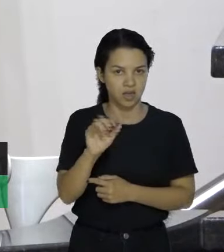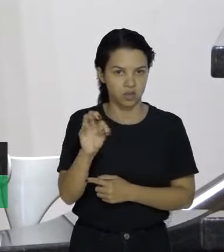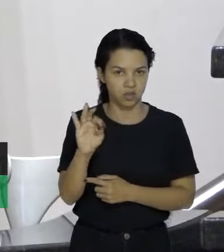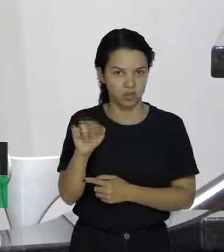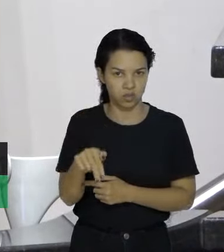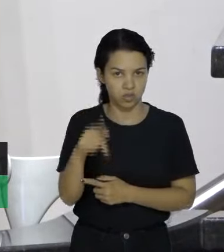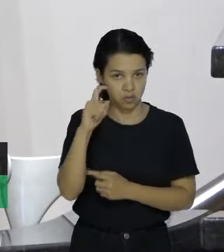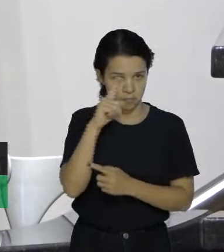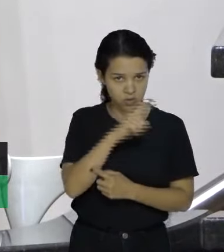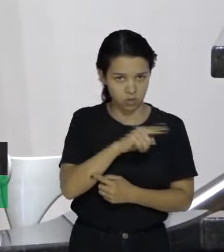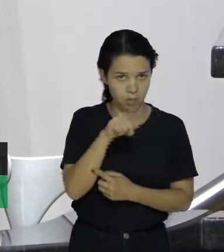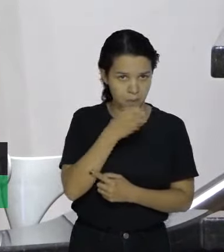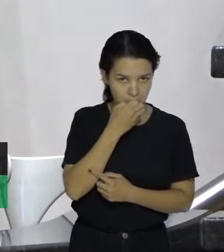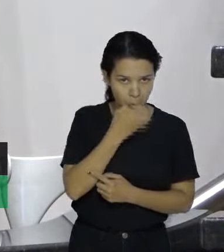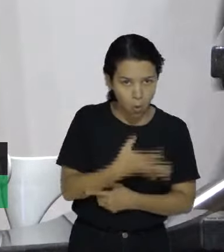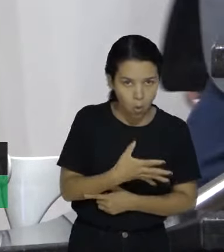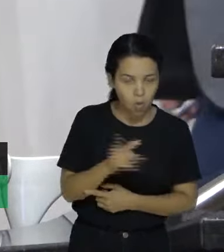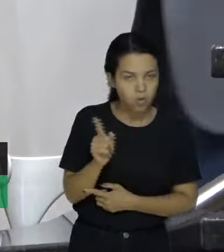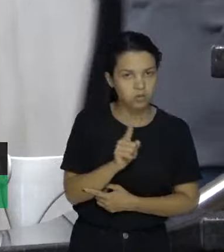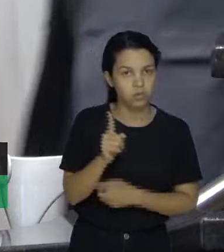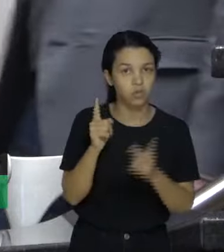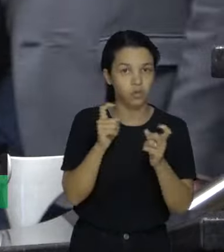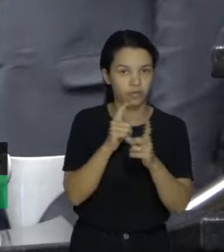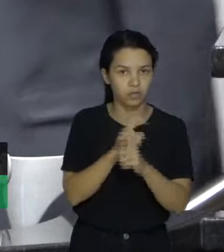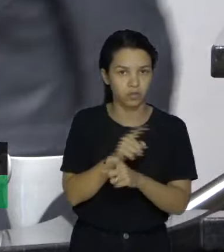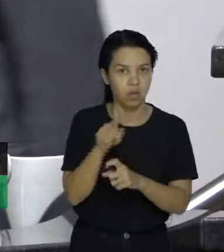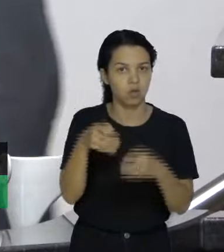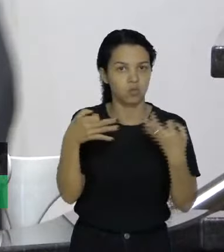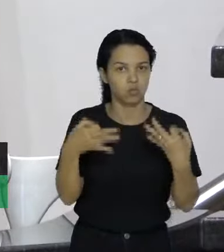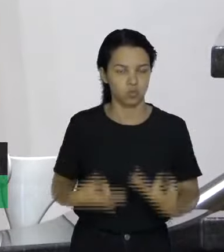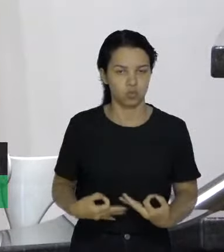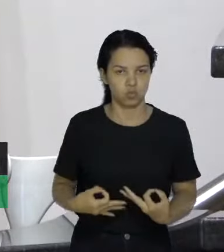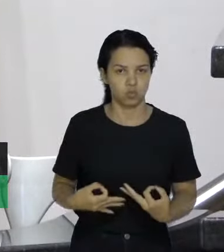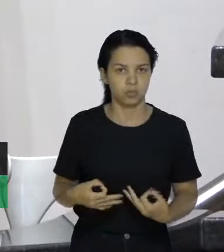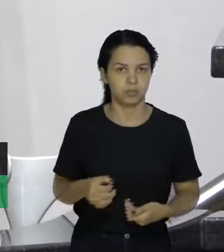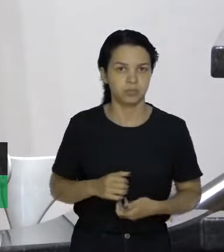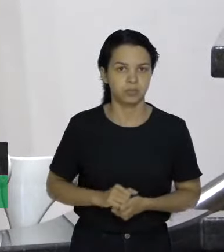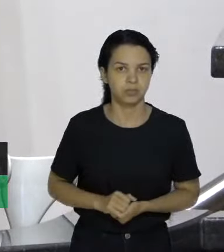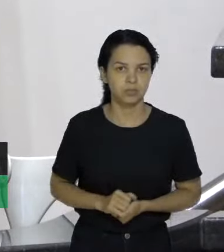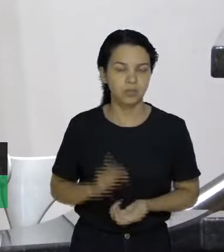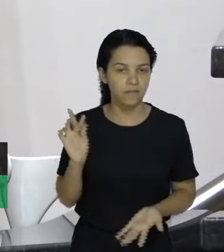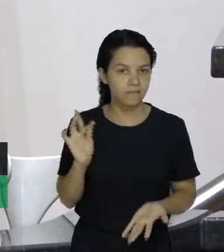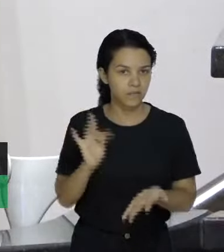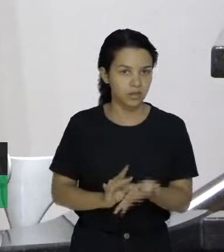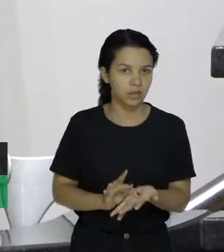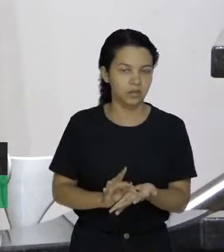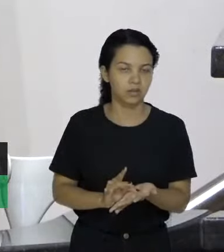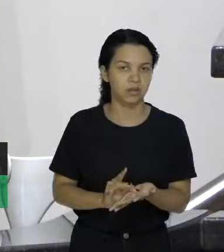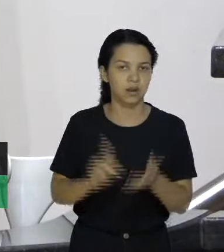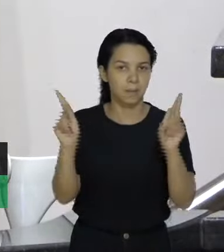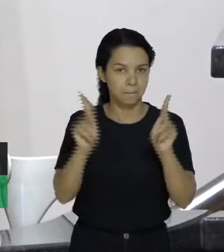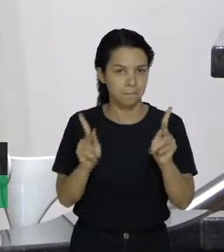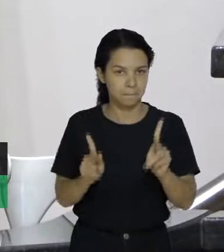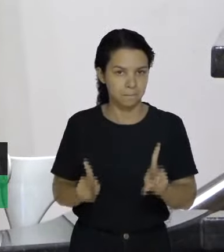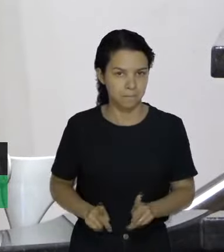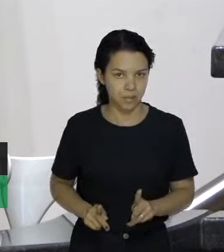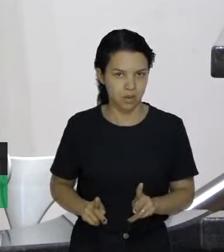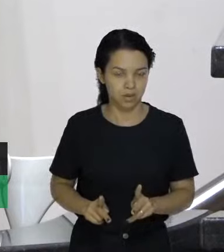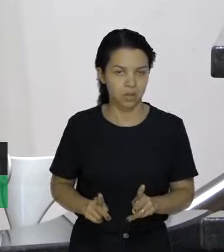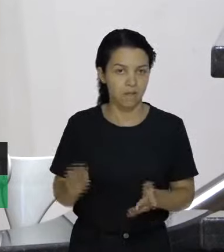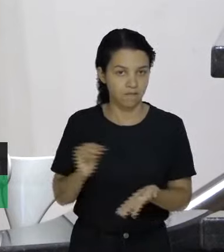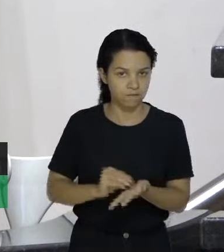ser bom difícil é ser justo a verdadeira paz não é apenas a ausência